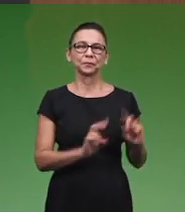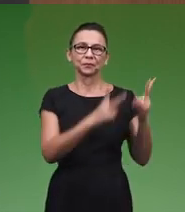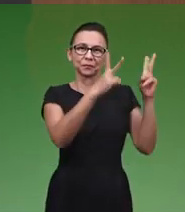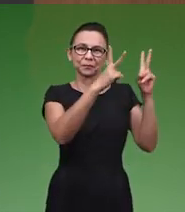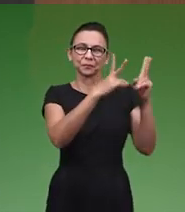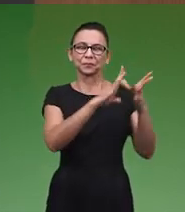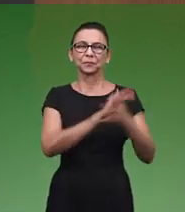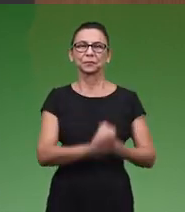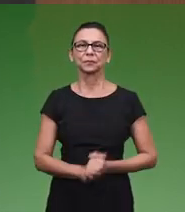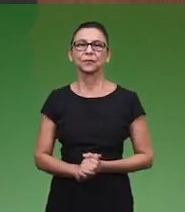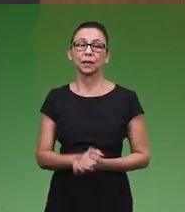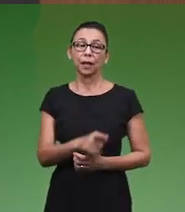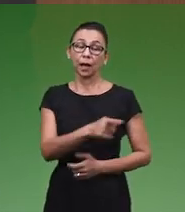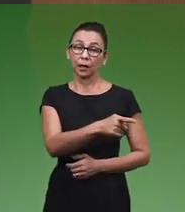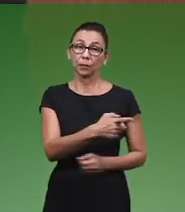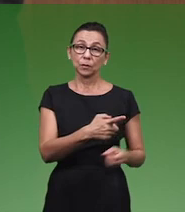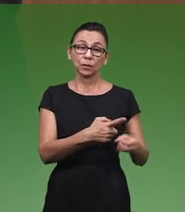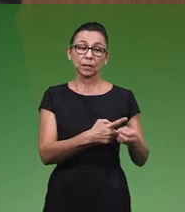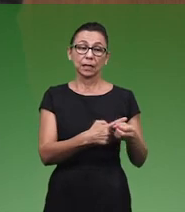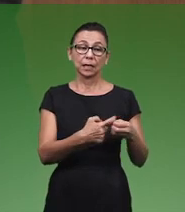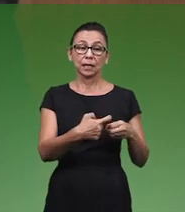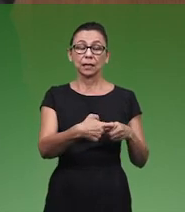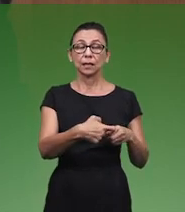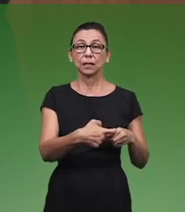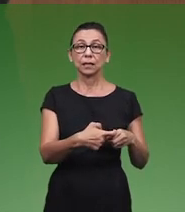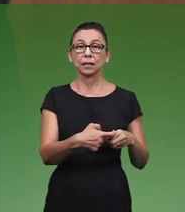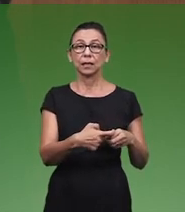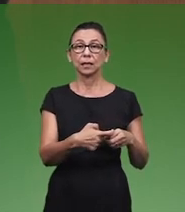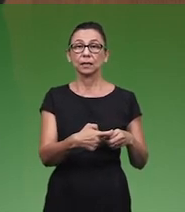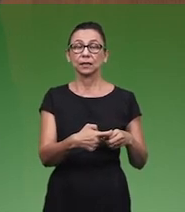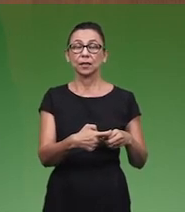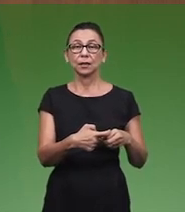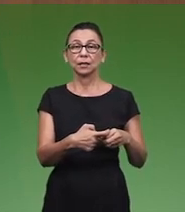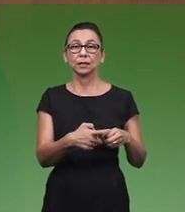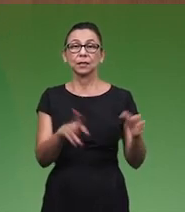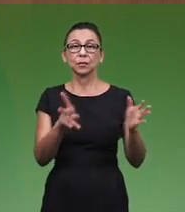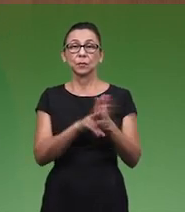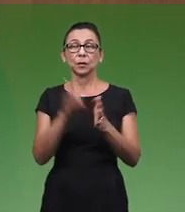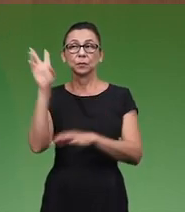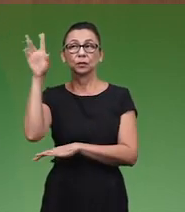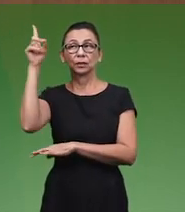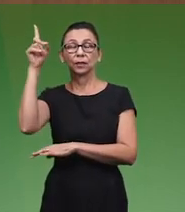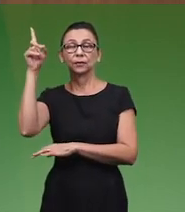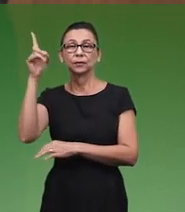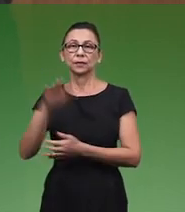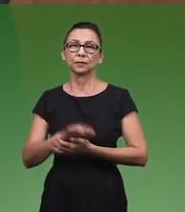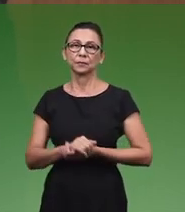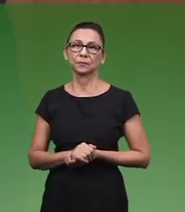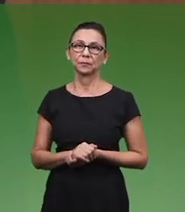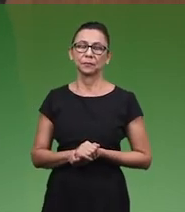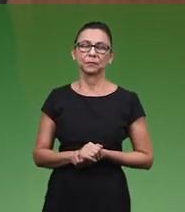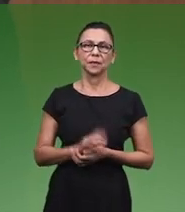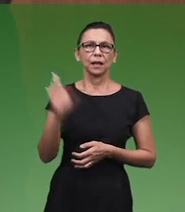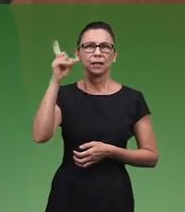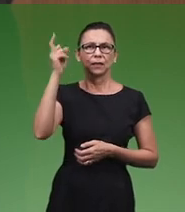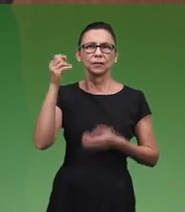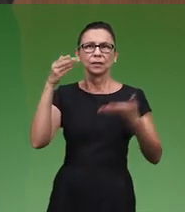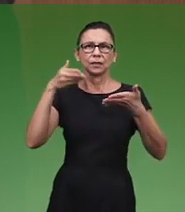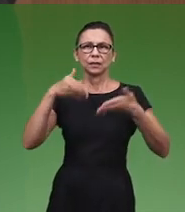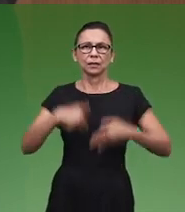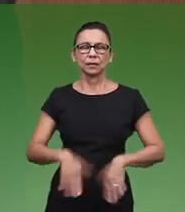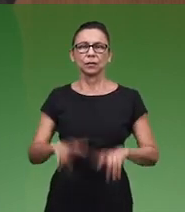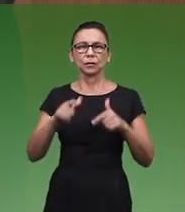olha as observações que se faz. A cidade de Davi era Belém, ele nasceu em Belém. É a cidade de Davi.